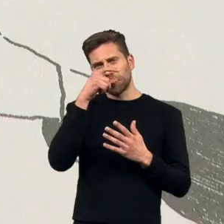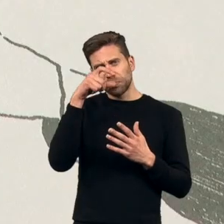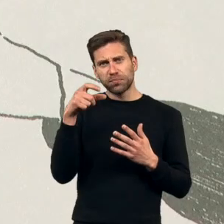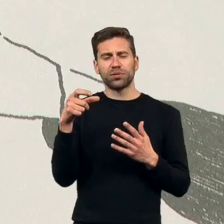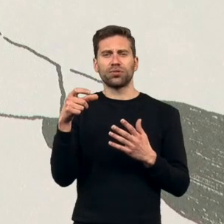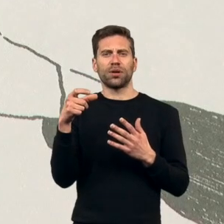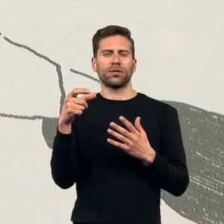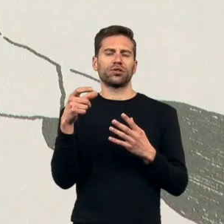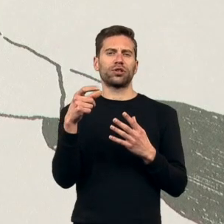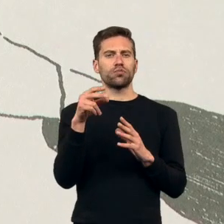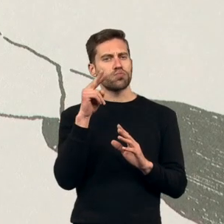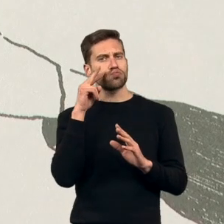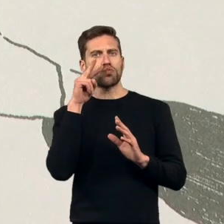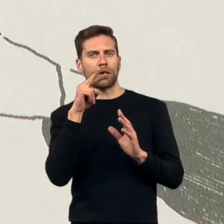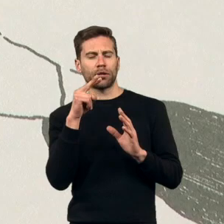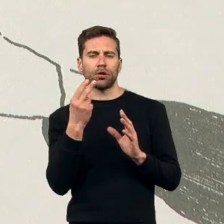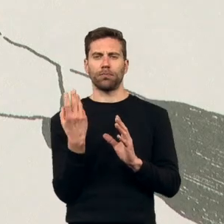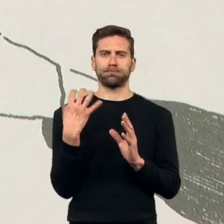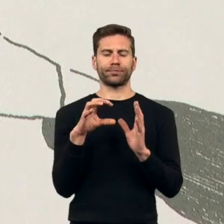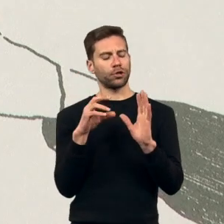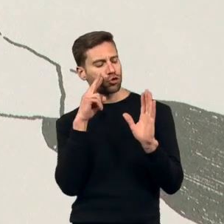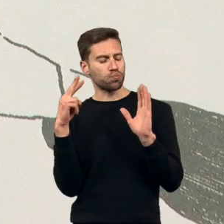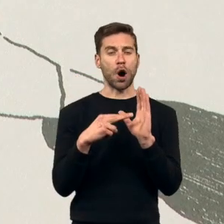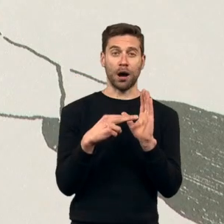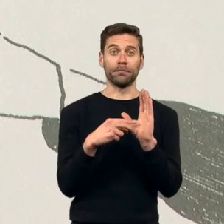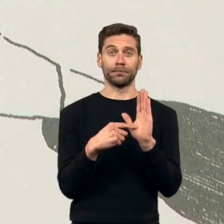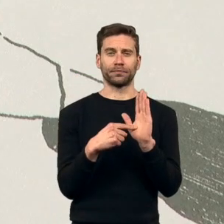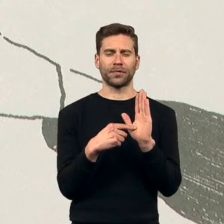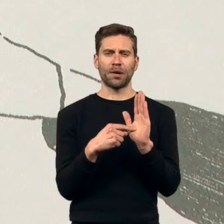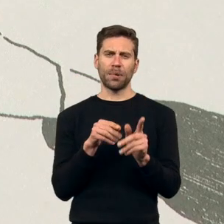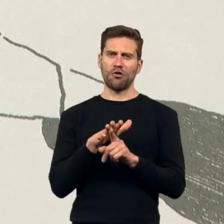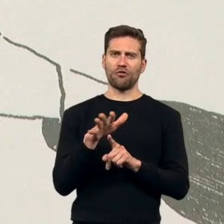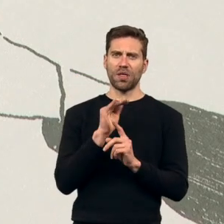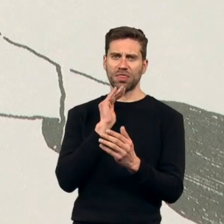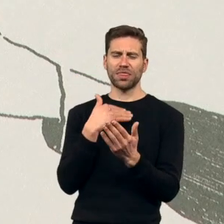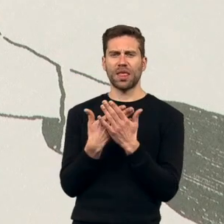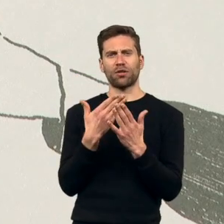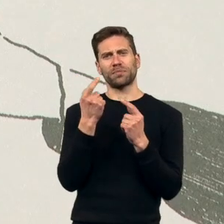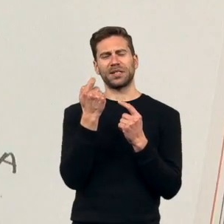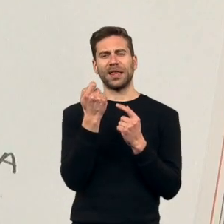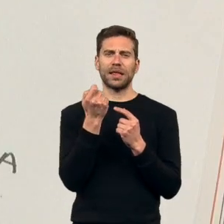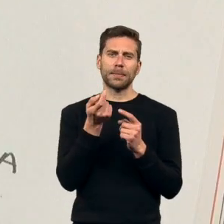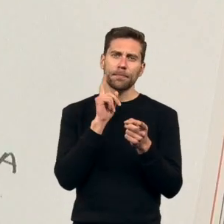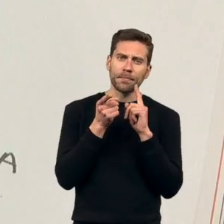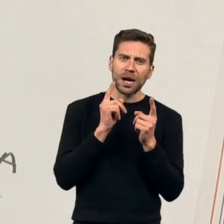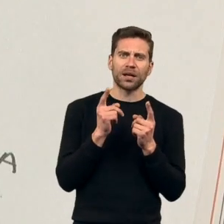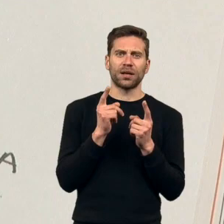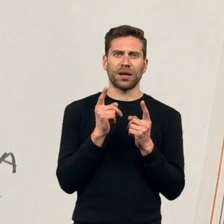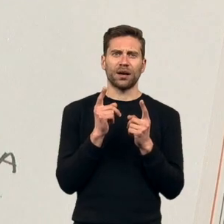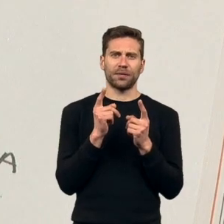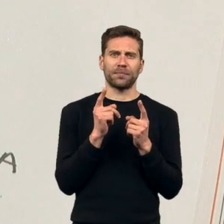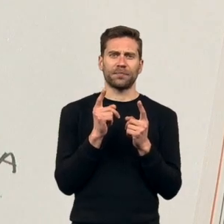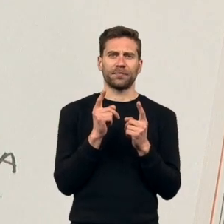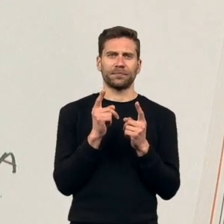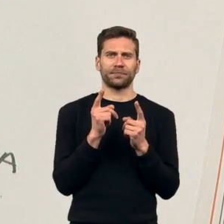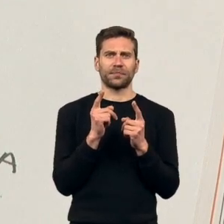outro lado da rede social, do Facebook, e contagiá-las com o humor e fazer passar um bocado